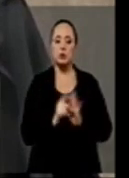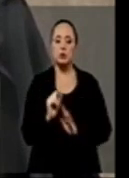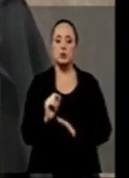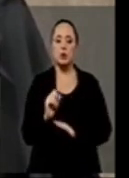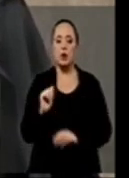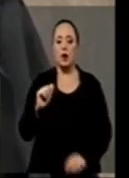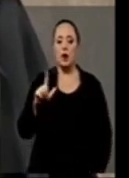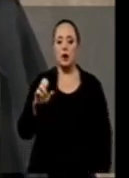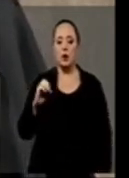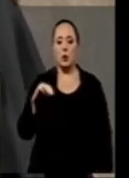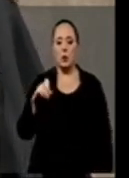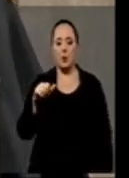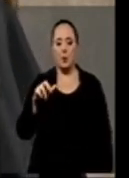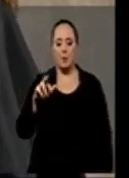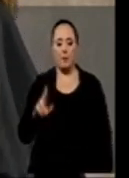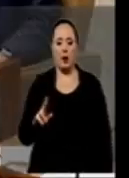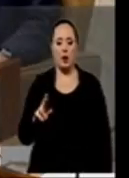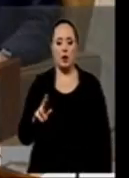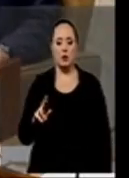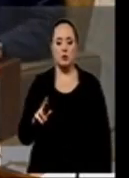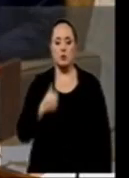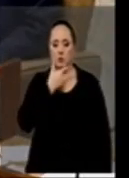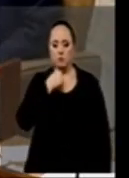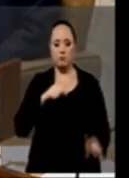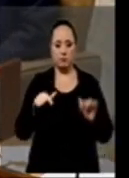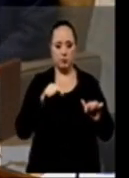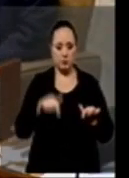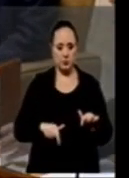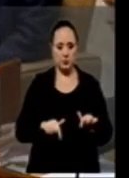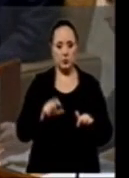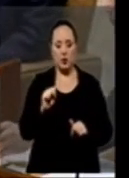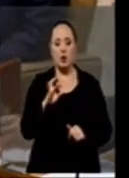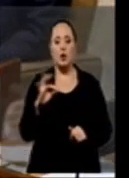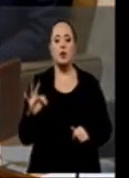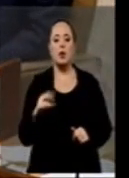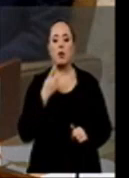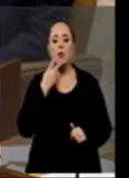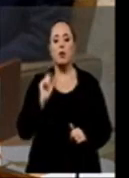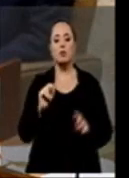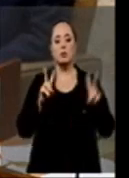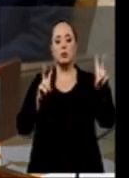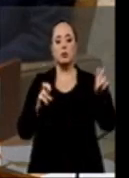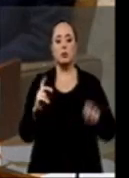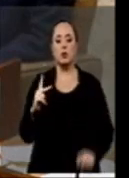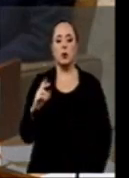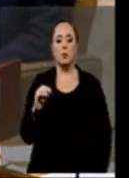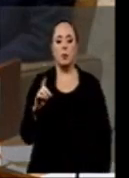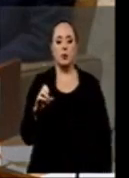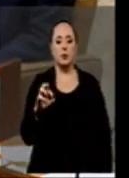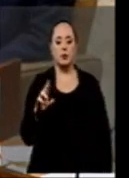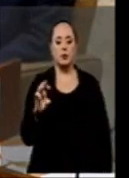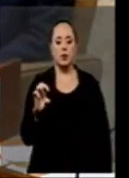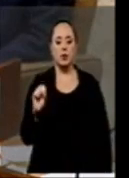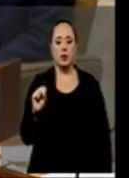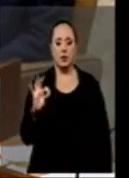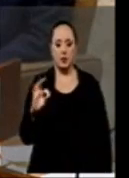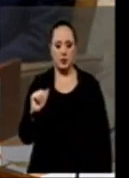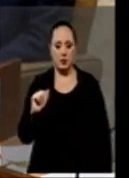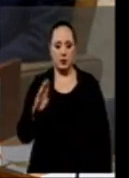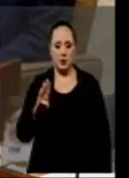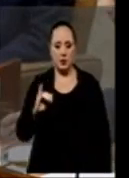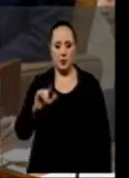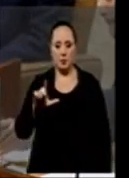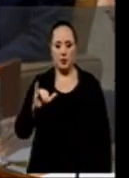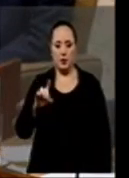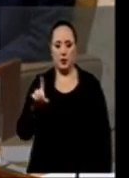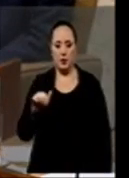baleiro que honrou esta casa o chamasse de poder estabilizador e foi sobre os